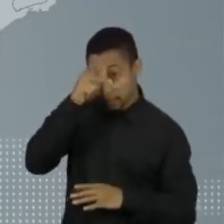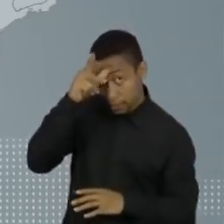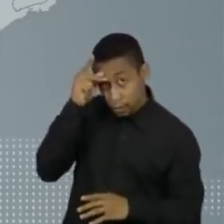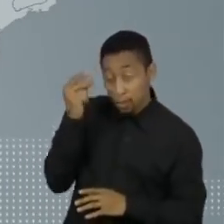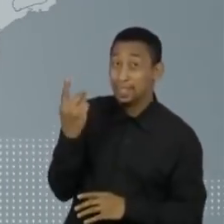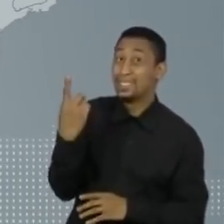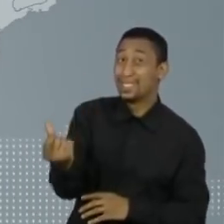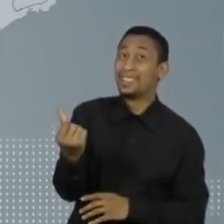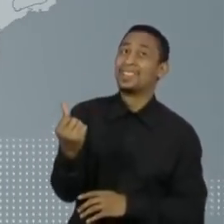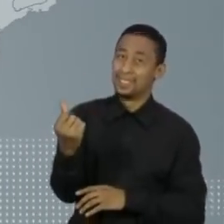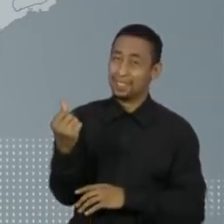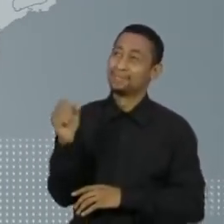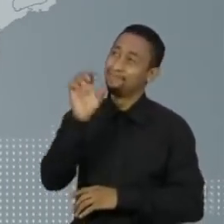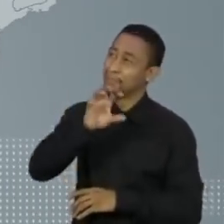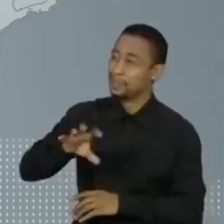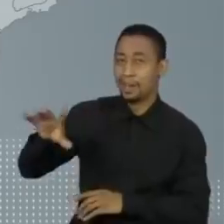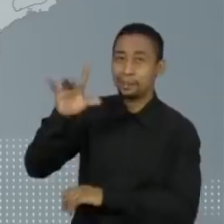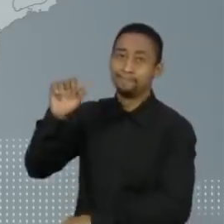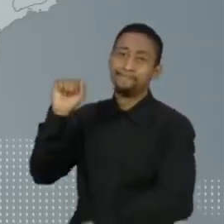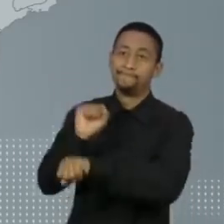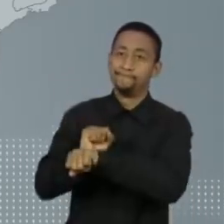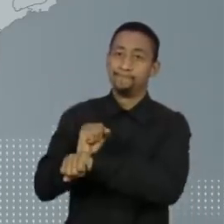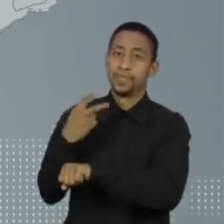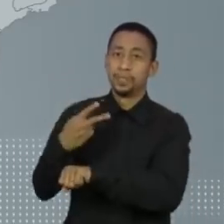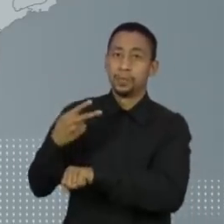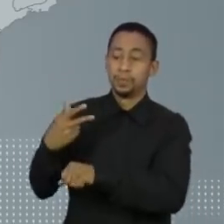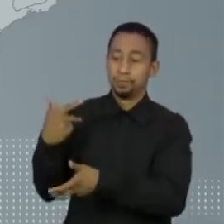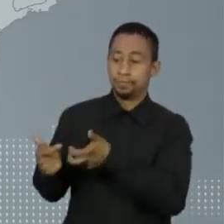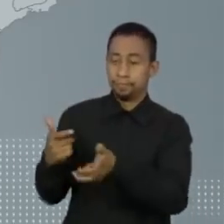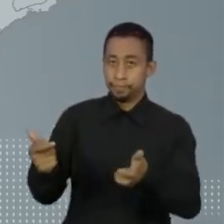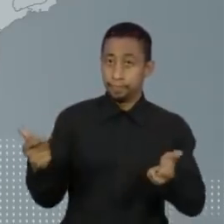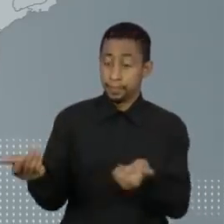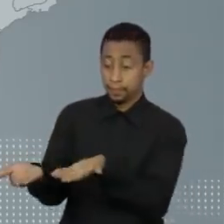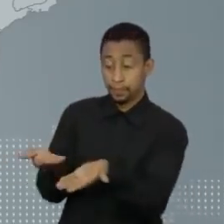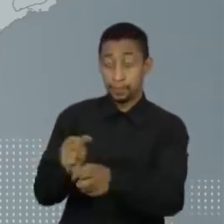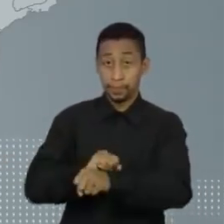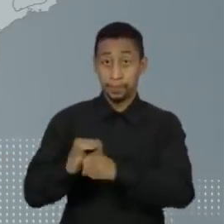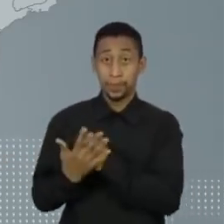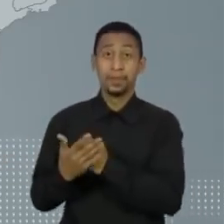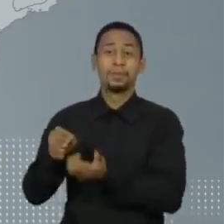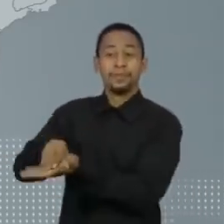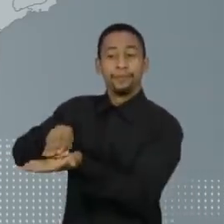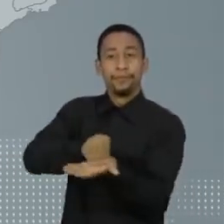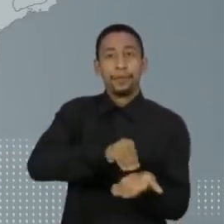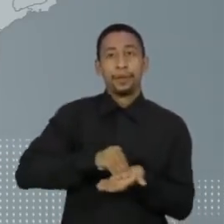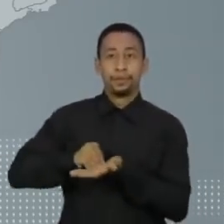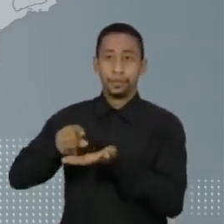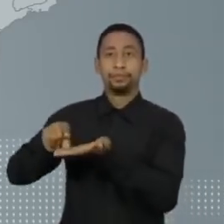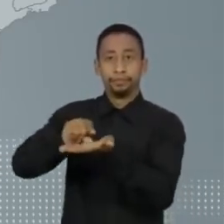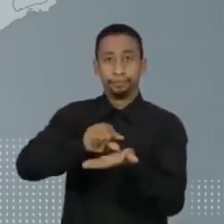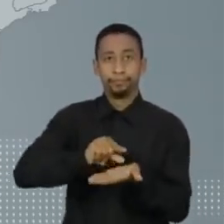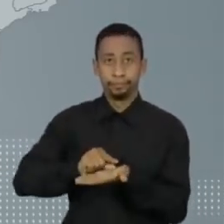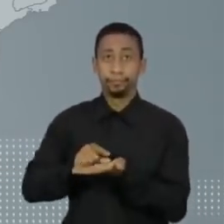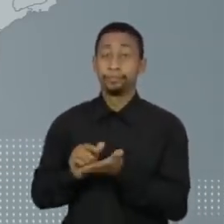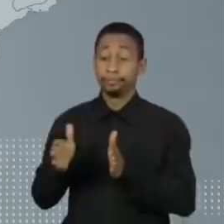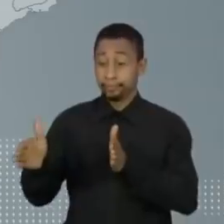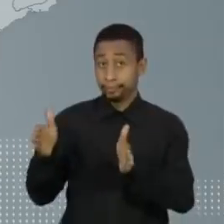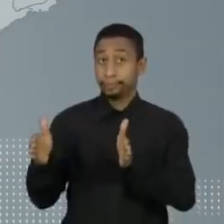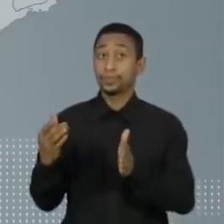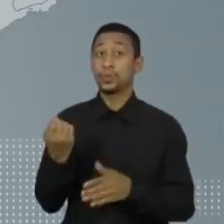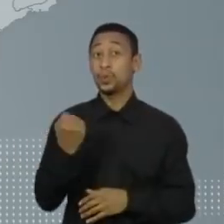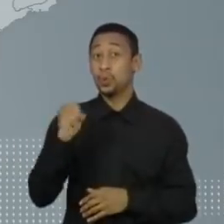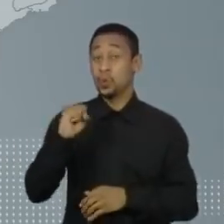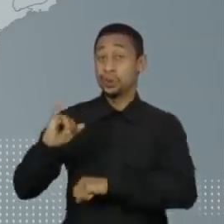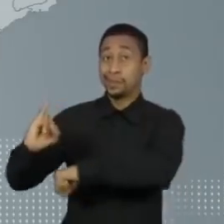16 estados paralisaram a aplicação da segunda dose da vacina contra o coronavírus por falta de estoque entre